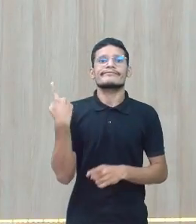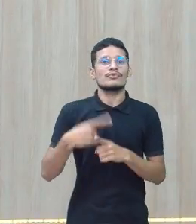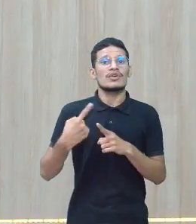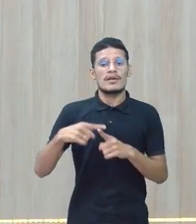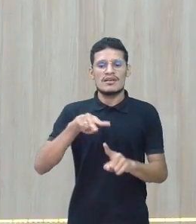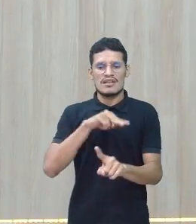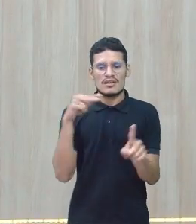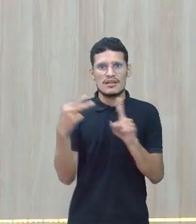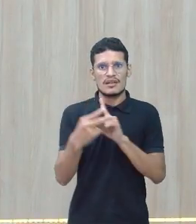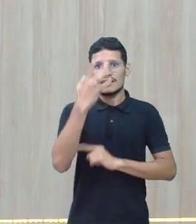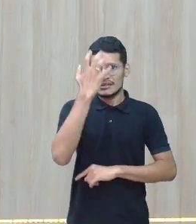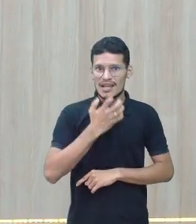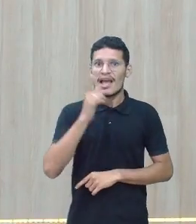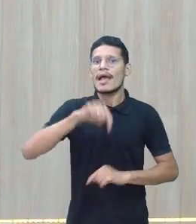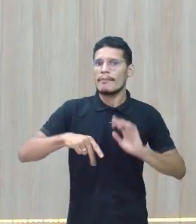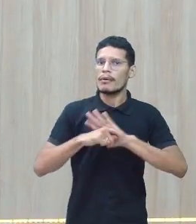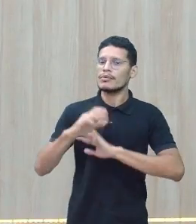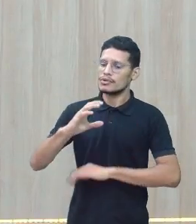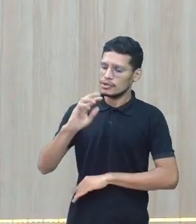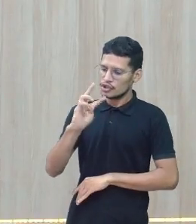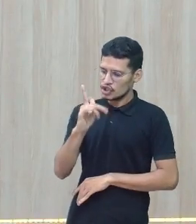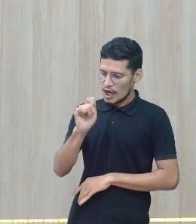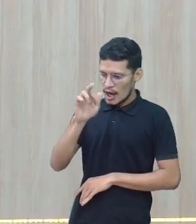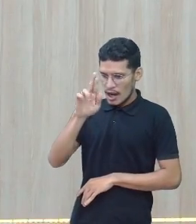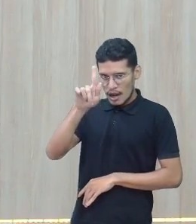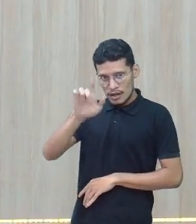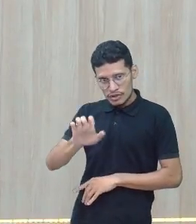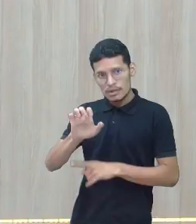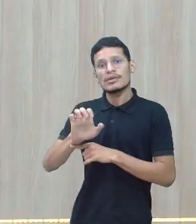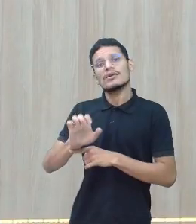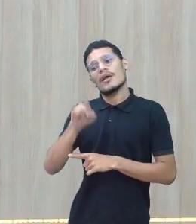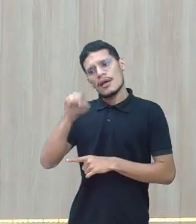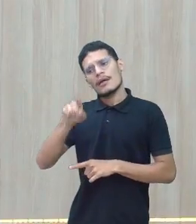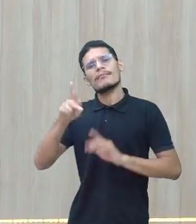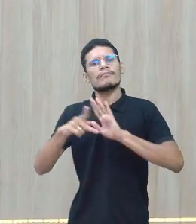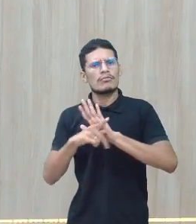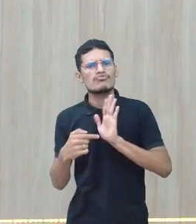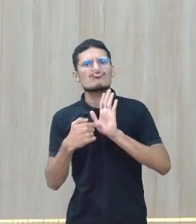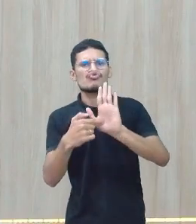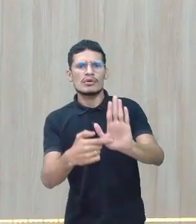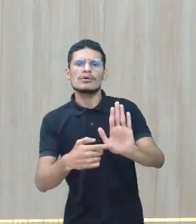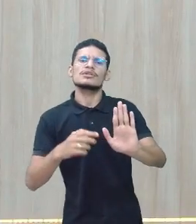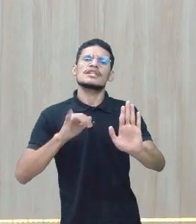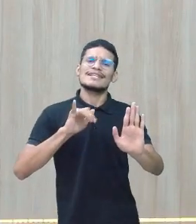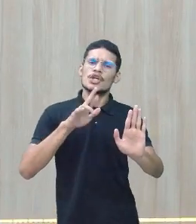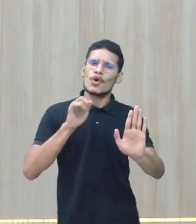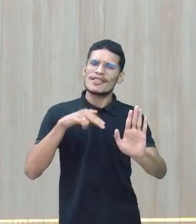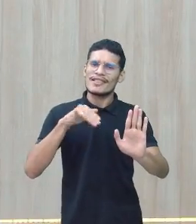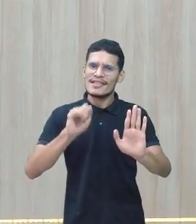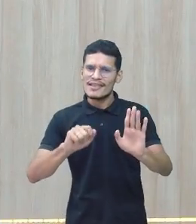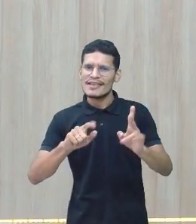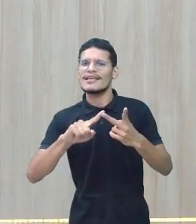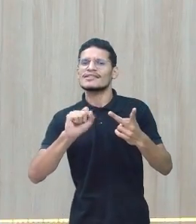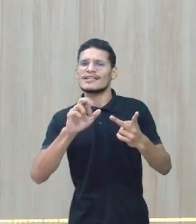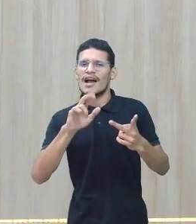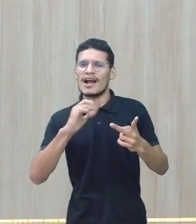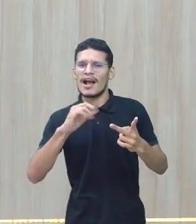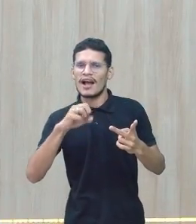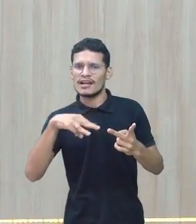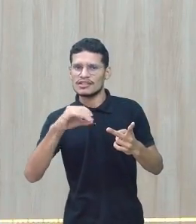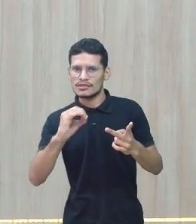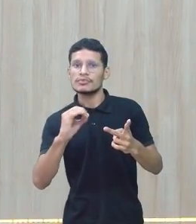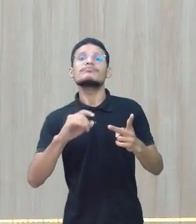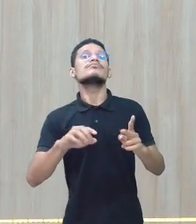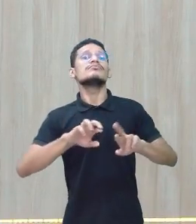mais sério é dado à charge, é dado à criticidade que ela traz, a ironia, o sarcasmo, então, ao questionamento